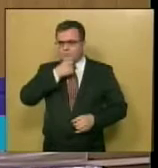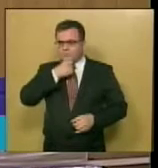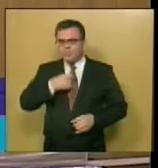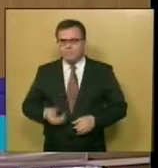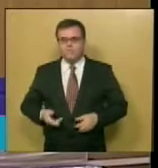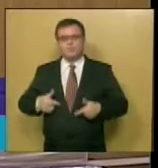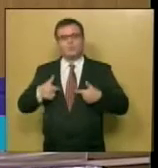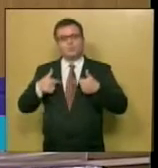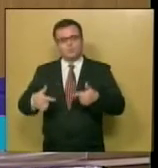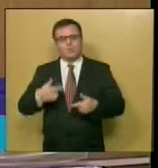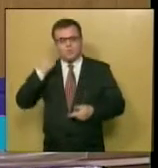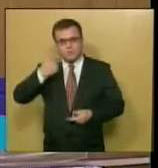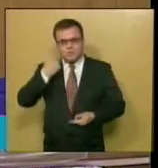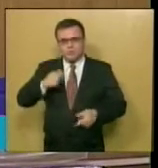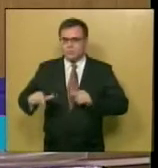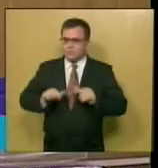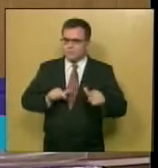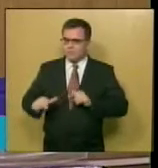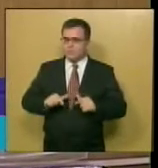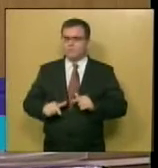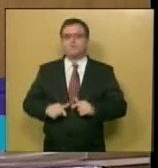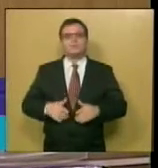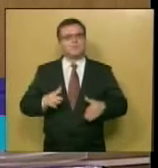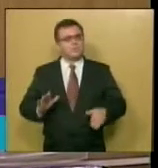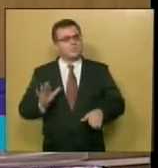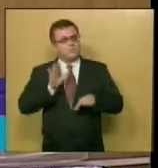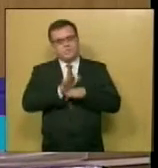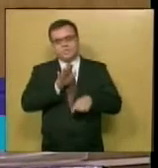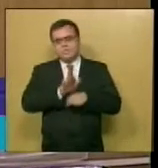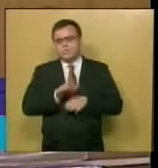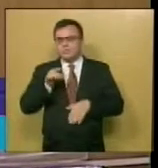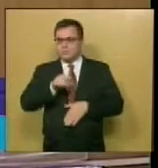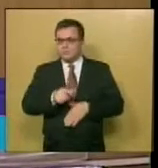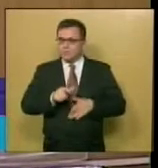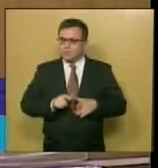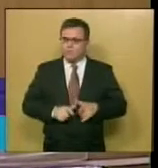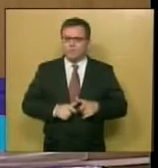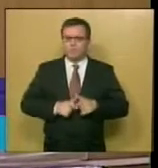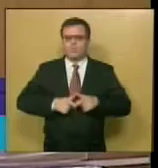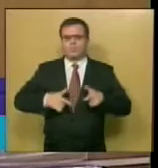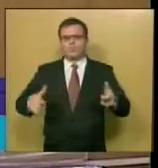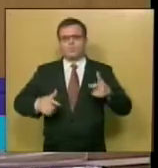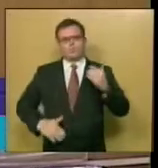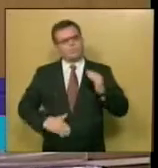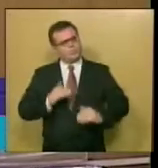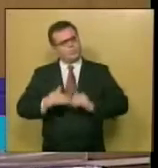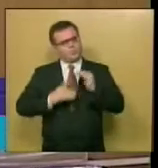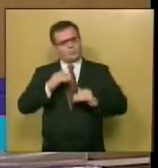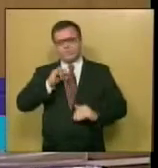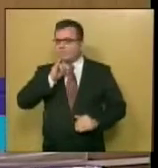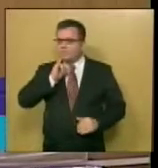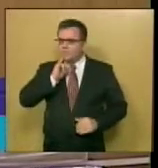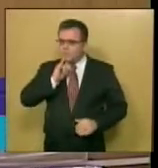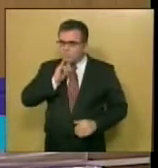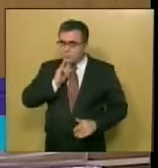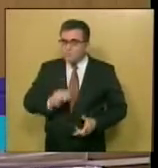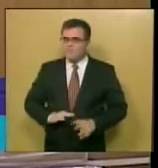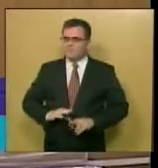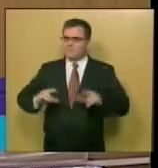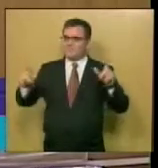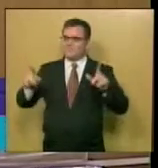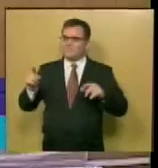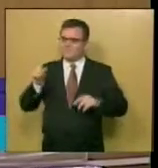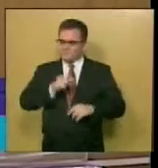política, levando para a sua tão querida Itabaiana o crescimento e desenvolvimento, jamais vistos em Sergipe